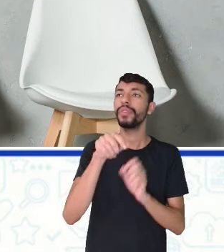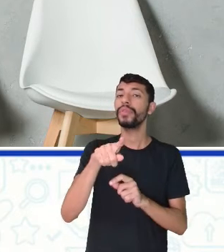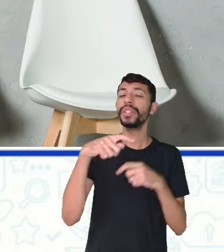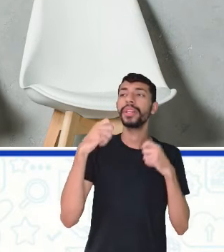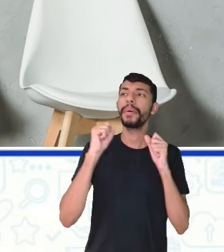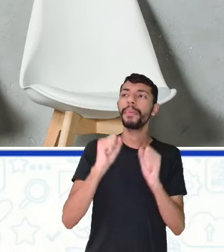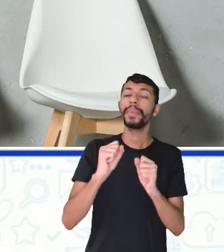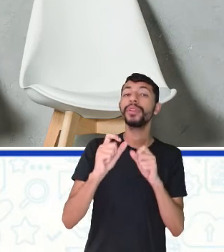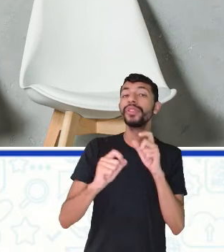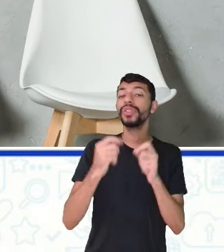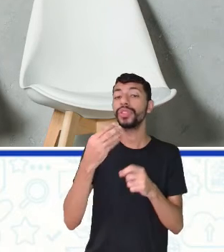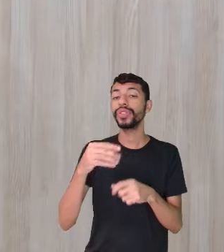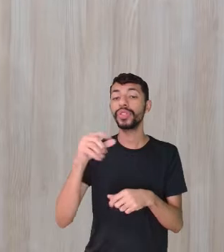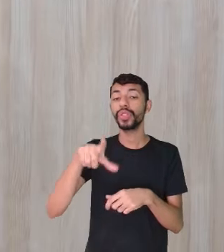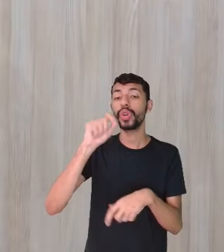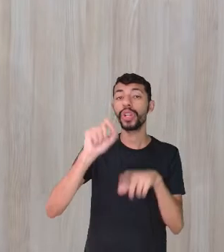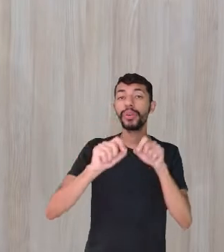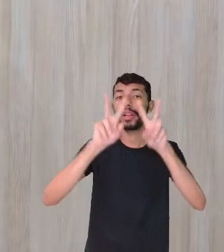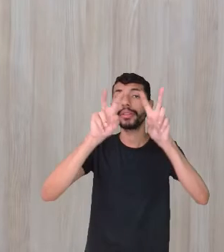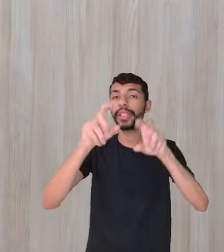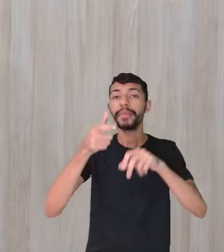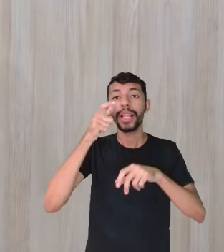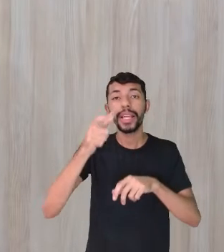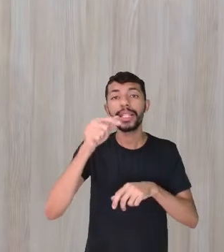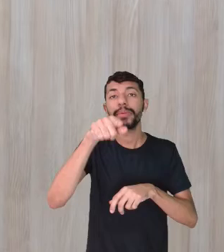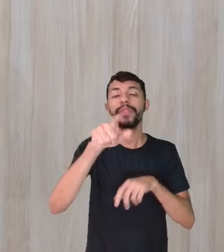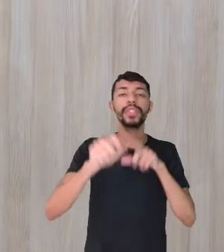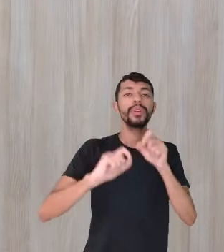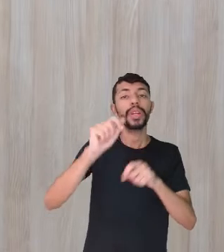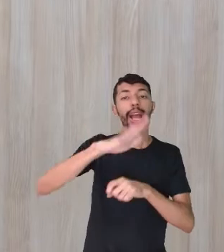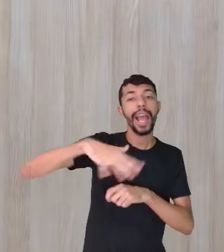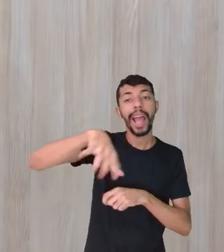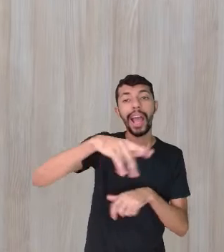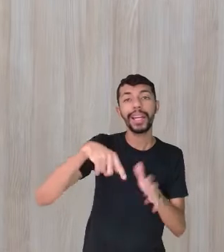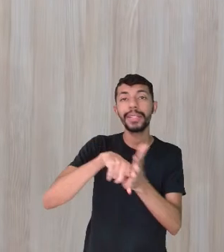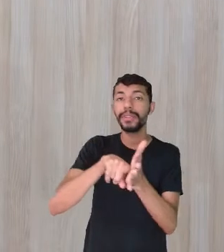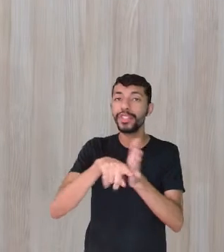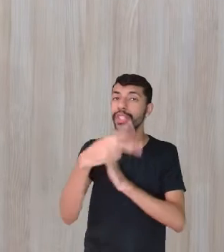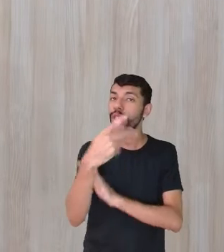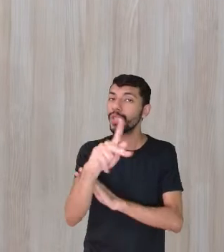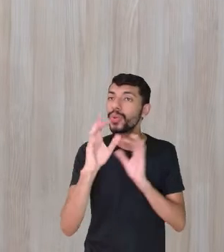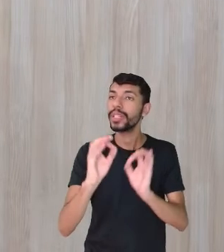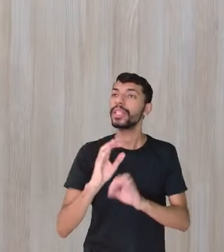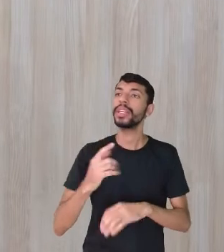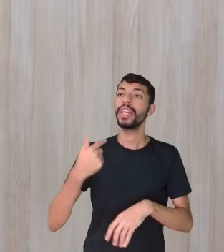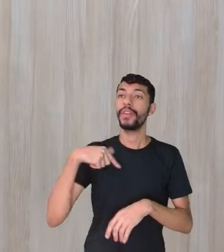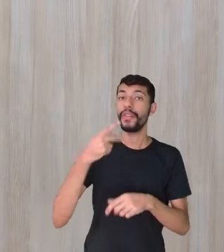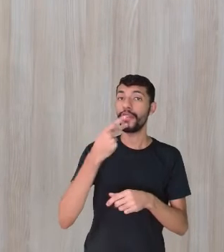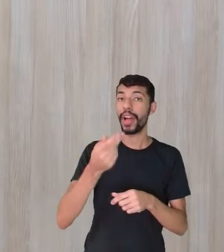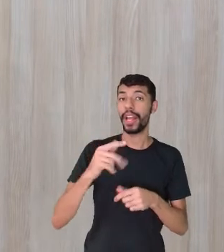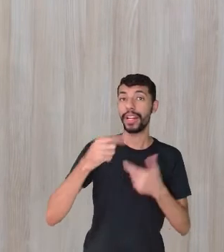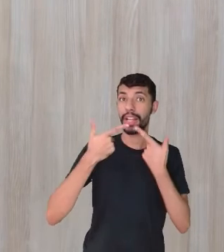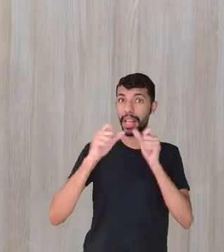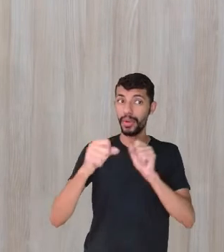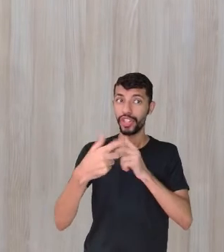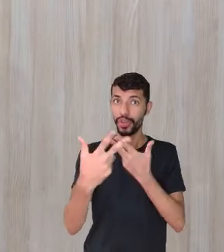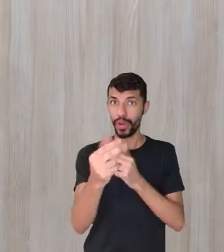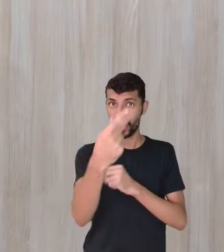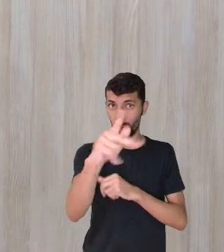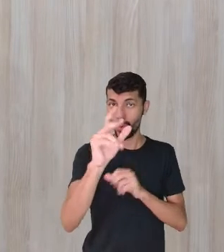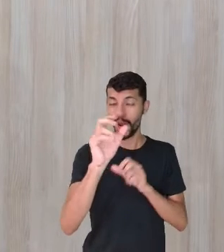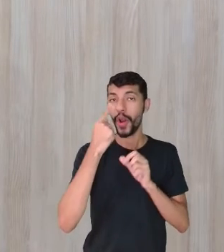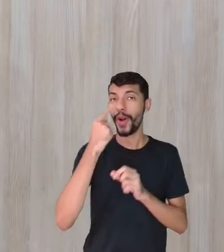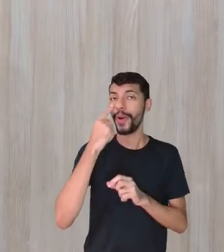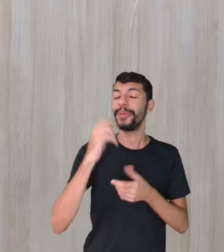que é interessante para você, que é a sua área de pesquisa, não é? Aquela área, eu vou falar na linguagem de vocês,